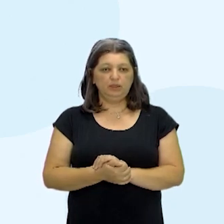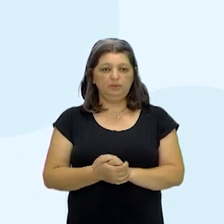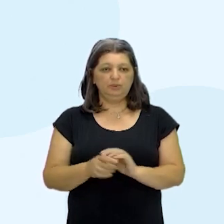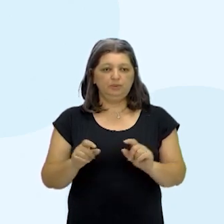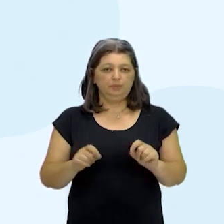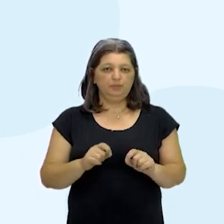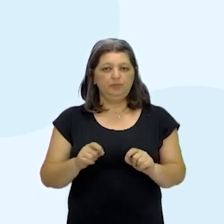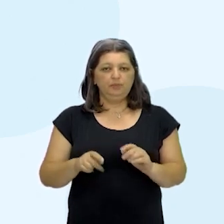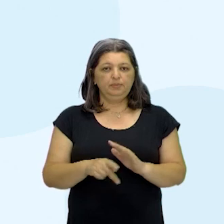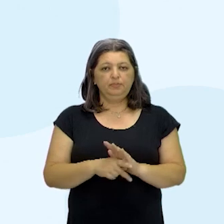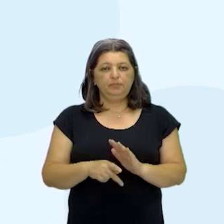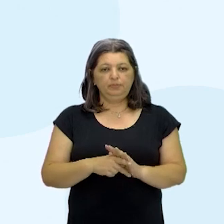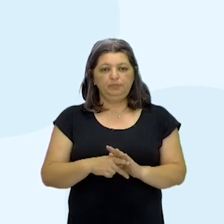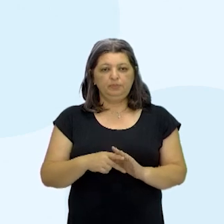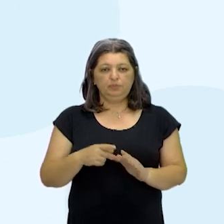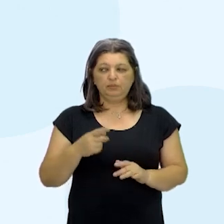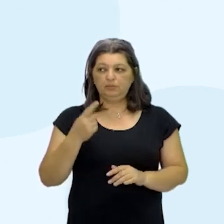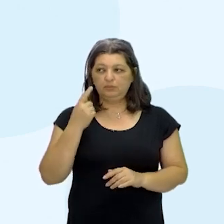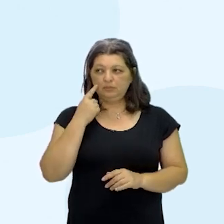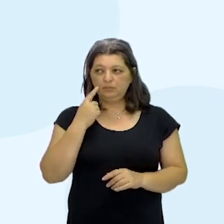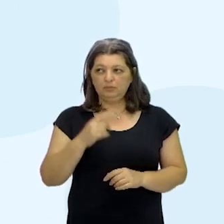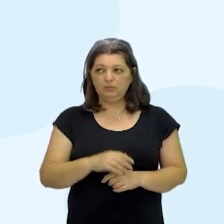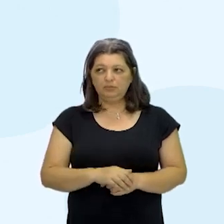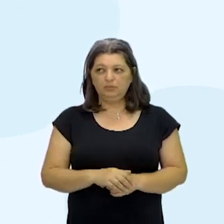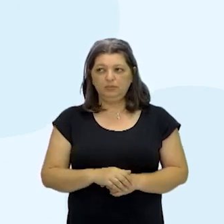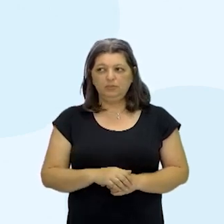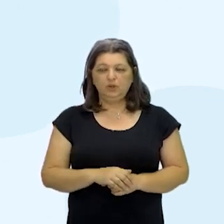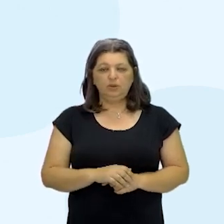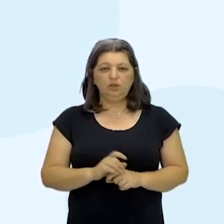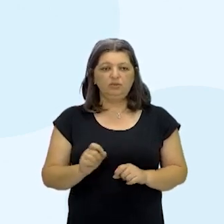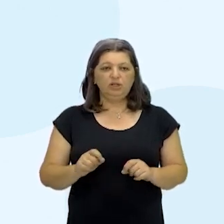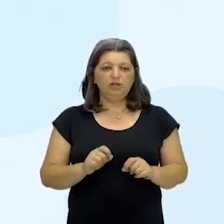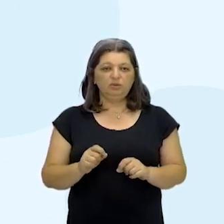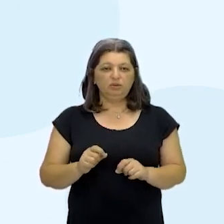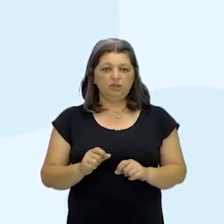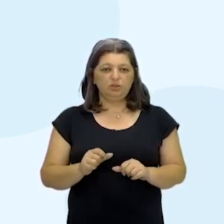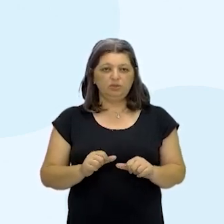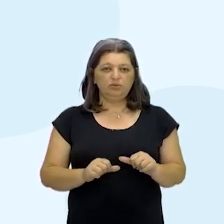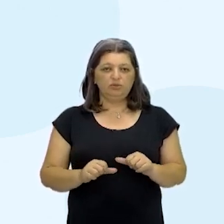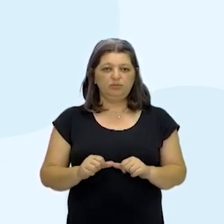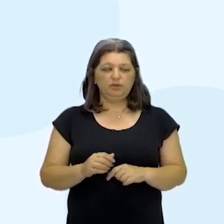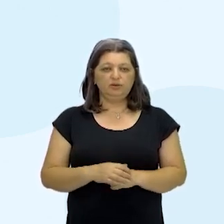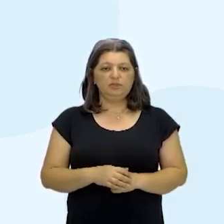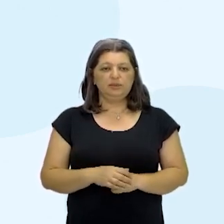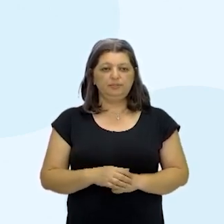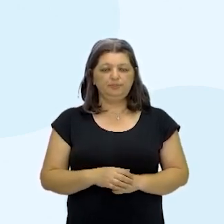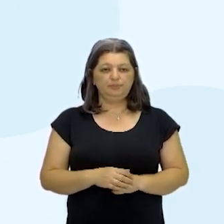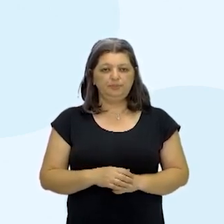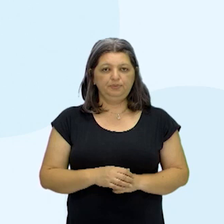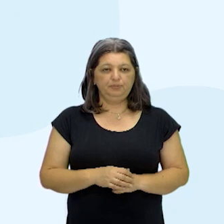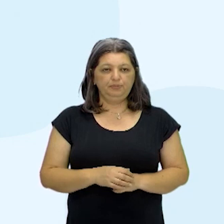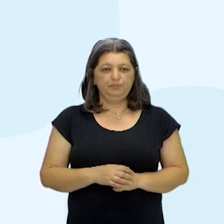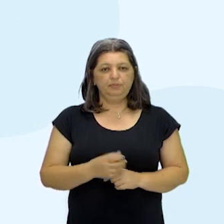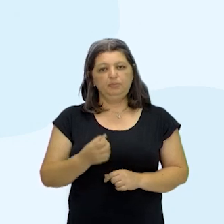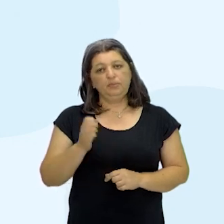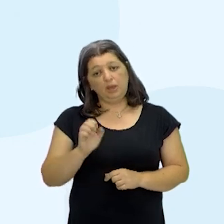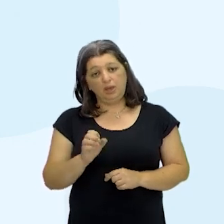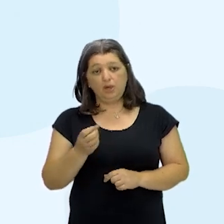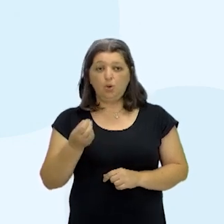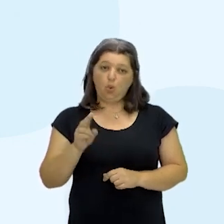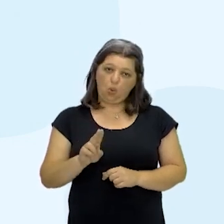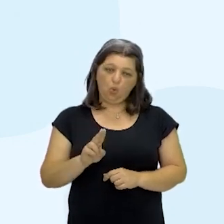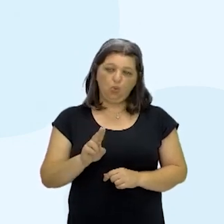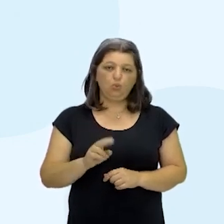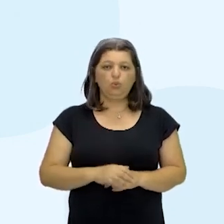de Either or Que é assim Ou sim Ou ou ou ou Ou ou ou Neither nor Ou ou Ou